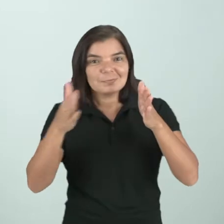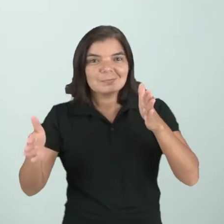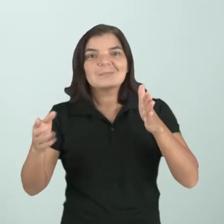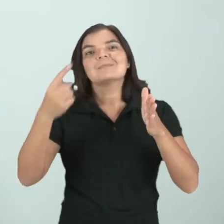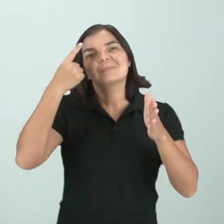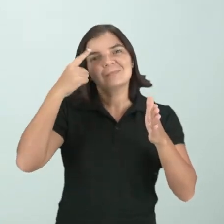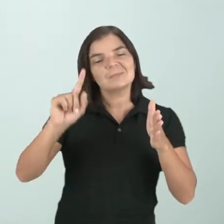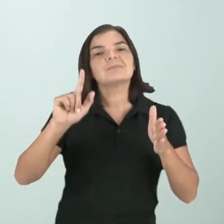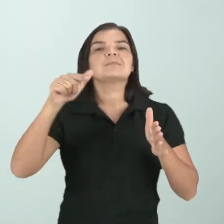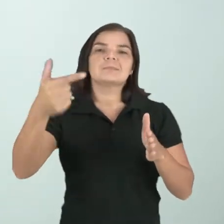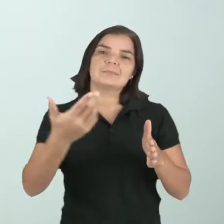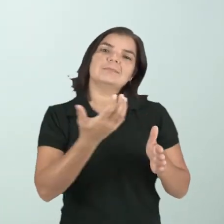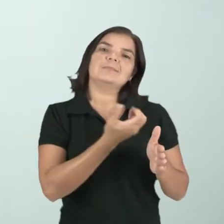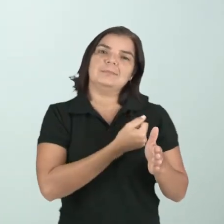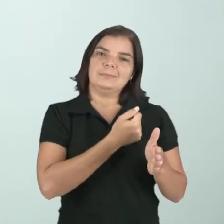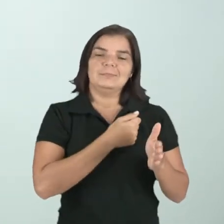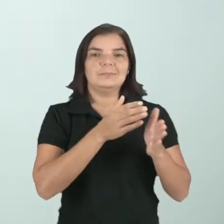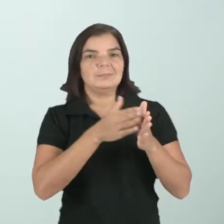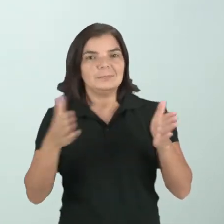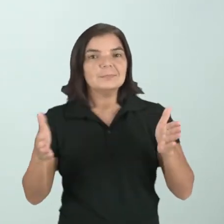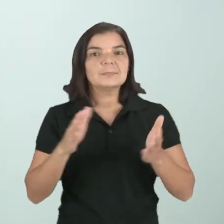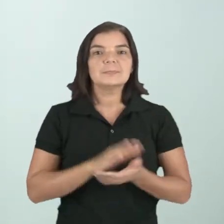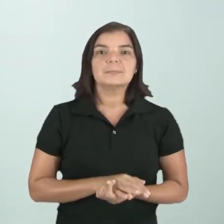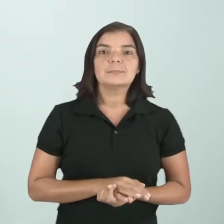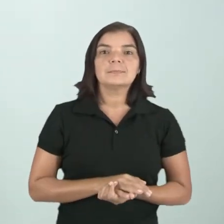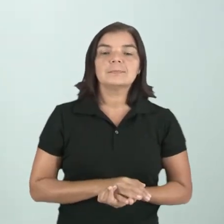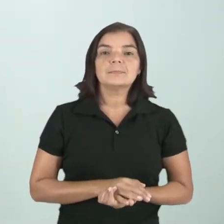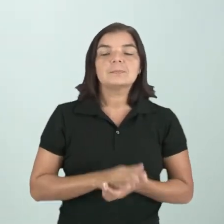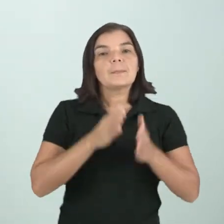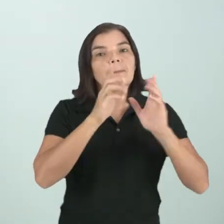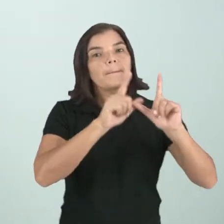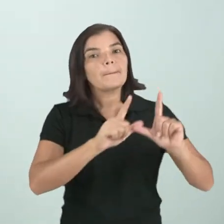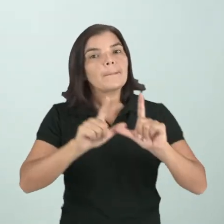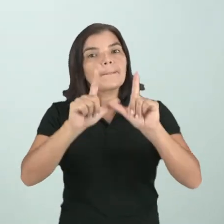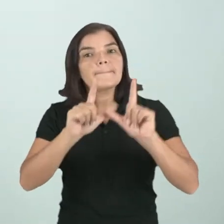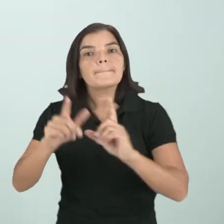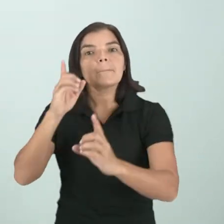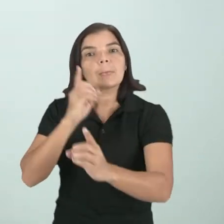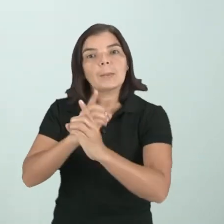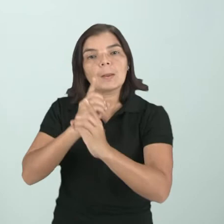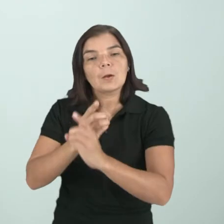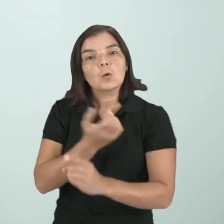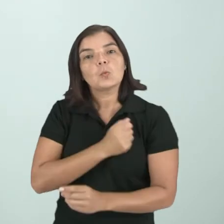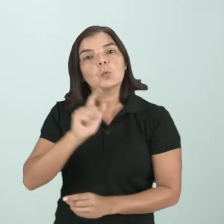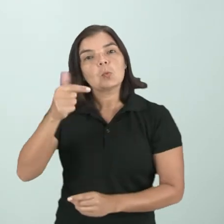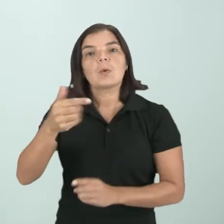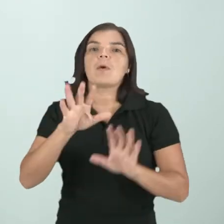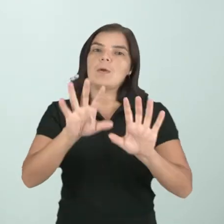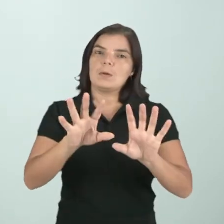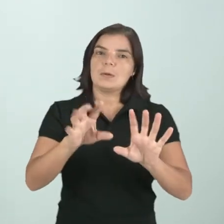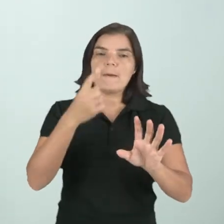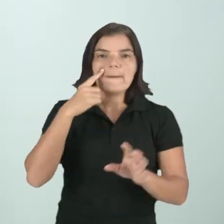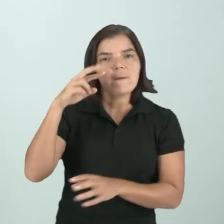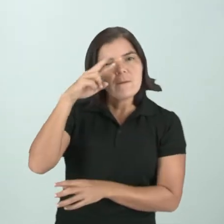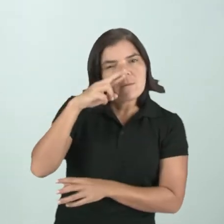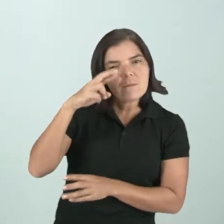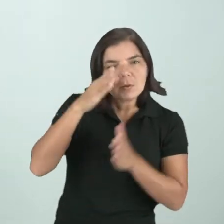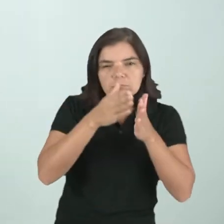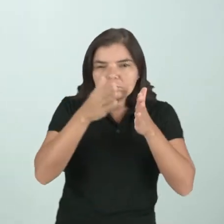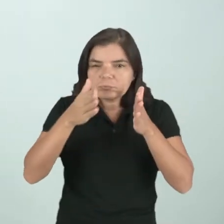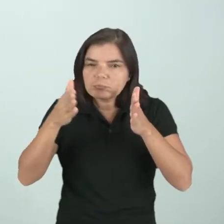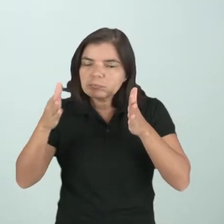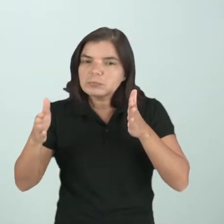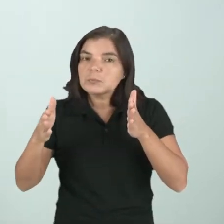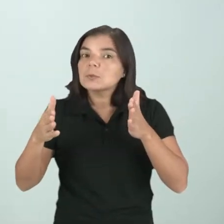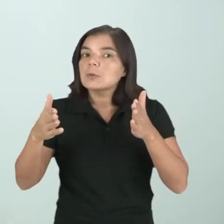criei, seria o próximo termo dessa sequência. Então, sequência e descobrir qual é o próximo termo é isso. É você observar um padrão,